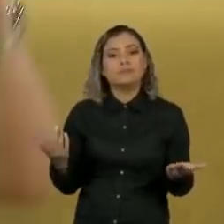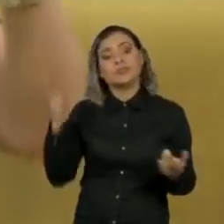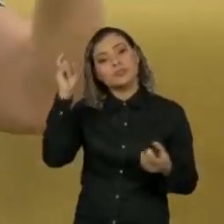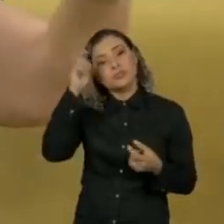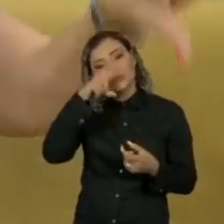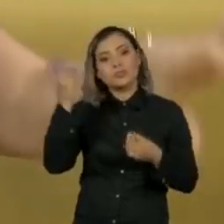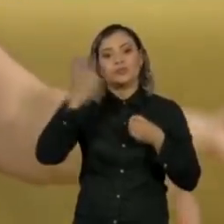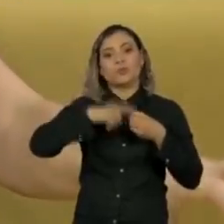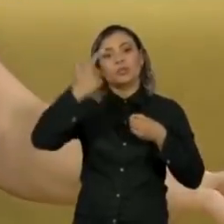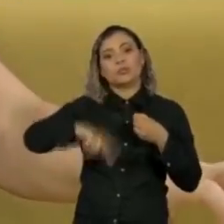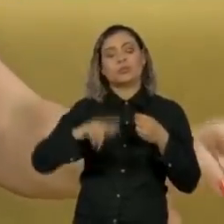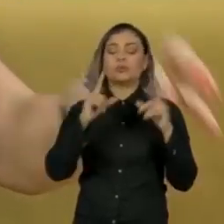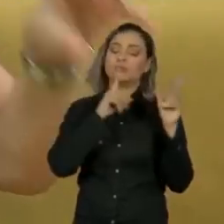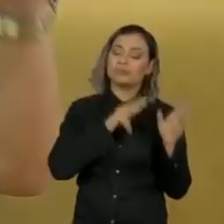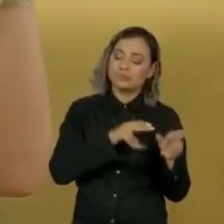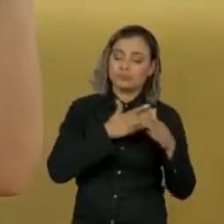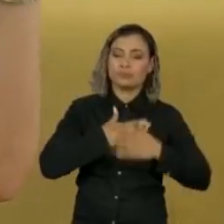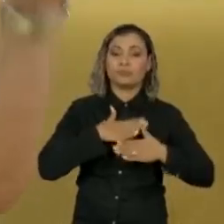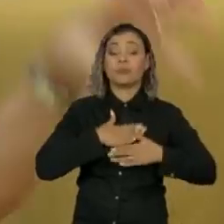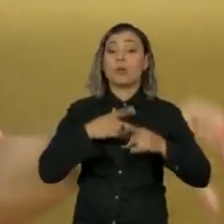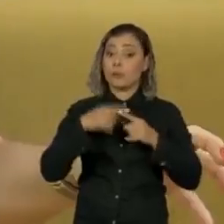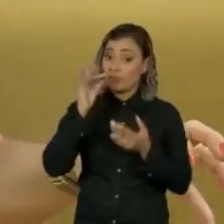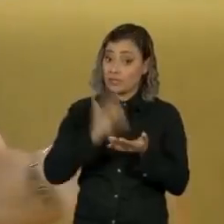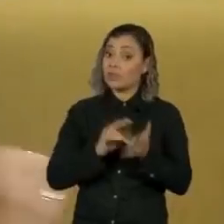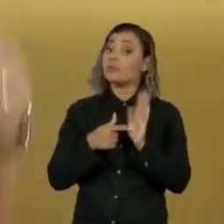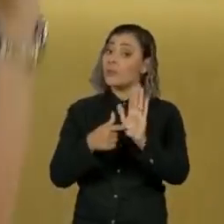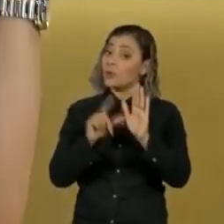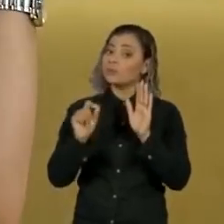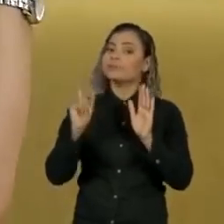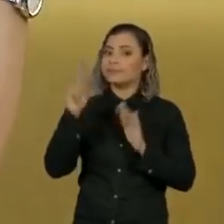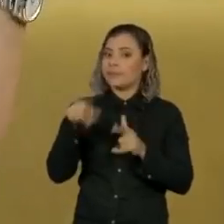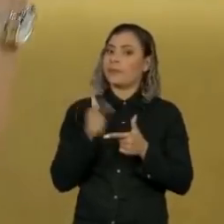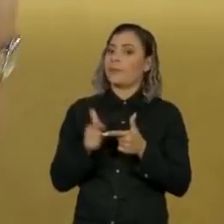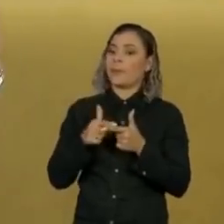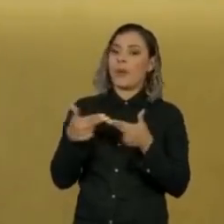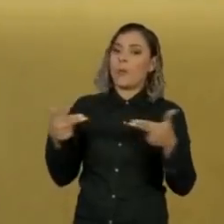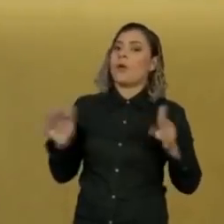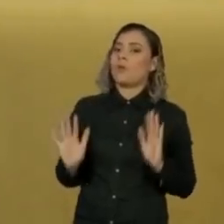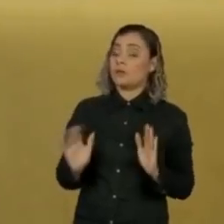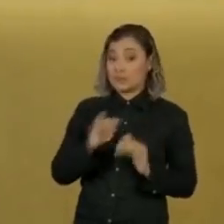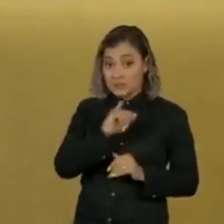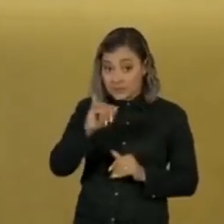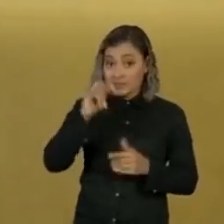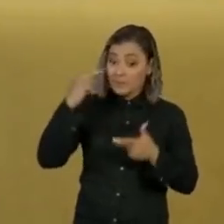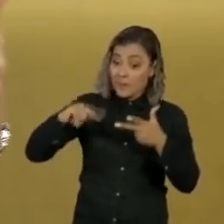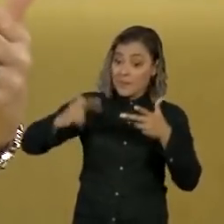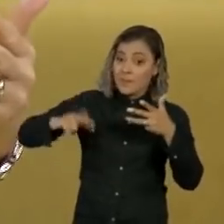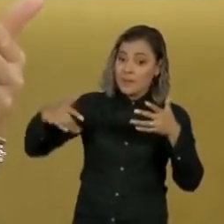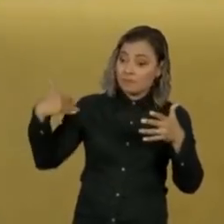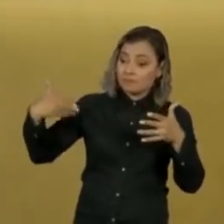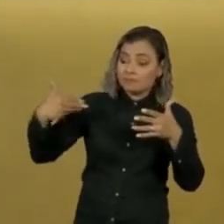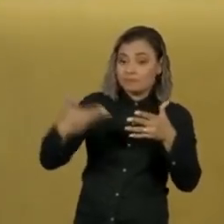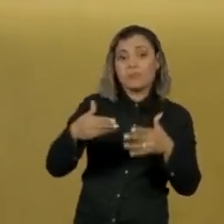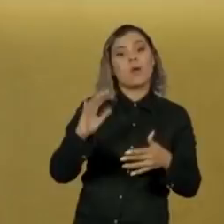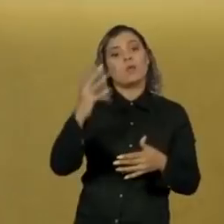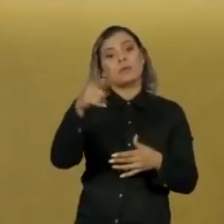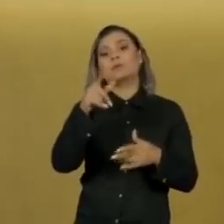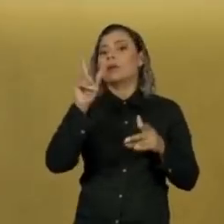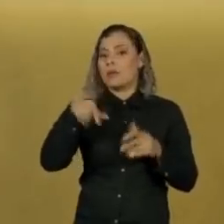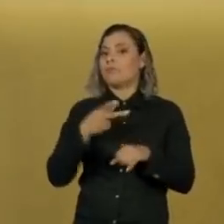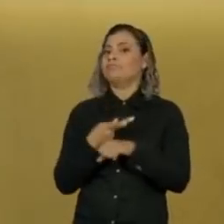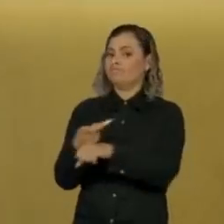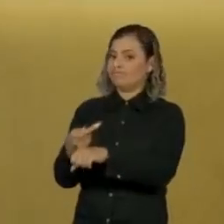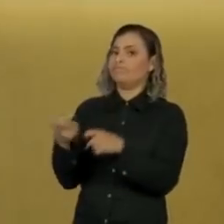tá? Que a dificuldade de manutenção de sono são sinais de insônia. Se você está tendo isso muito frequentemente, é interessante